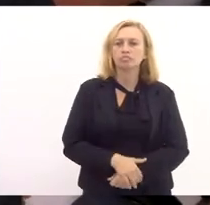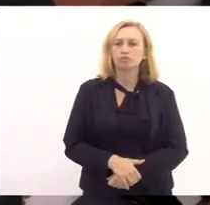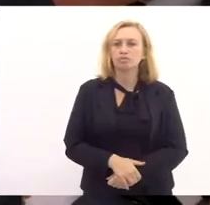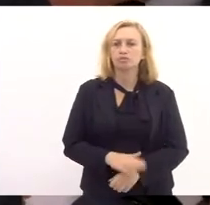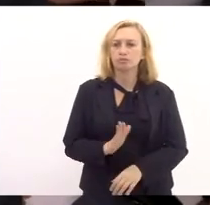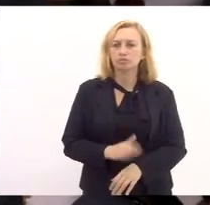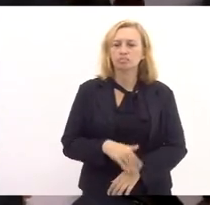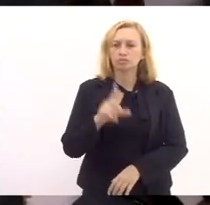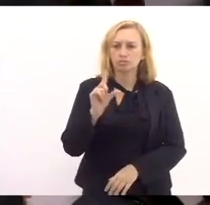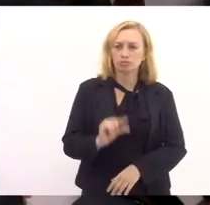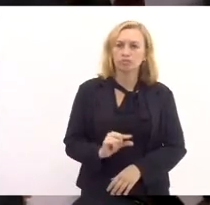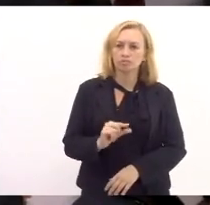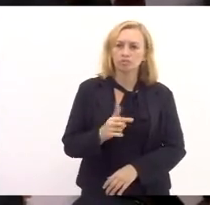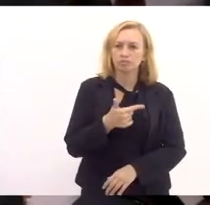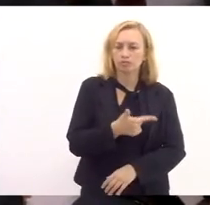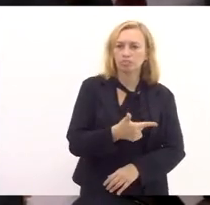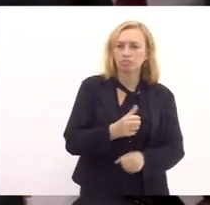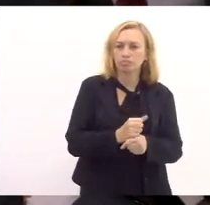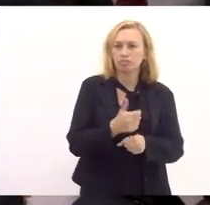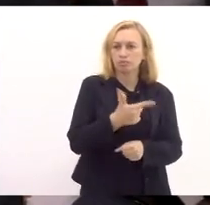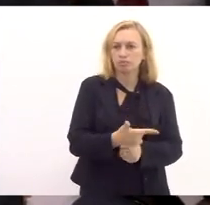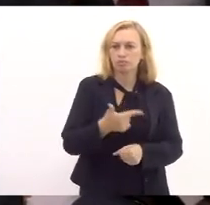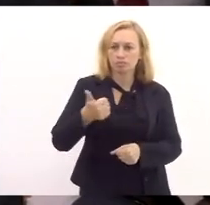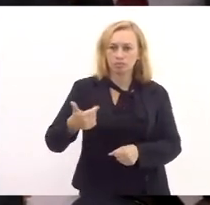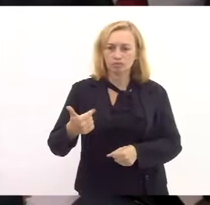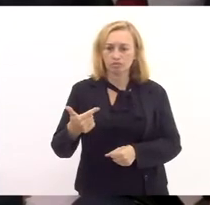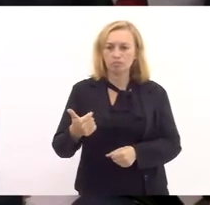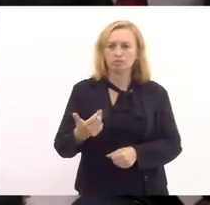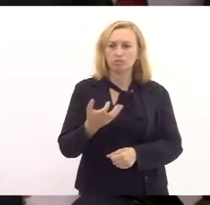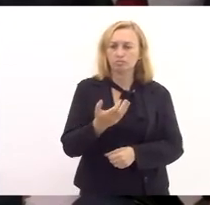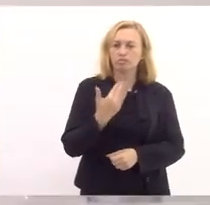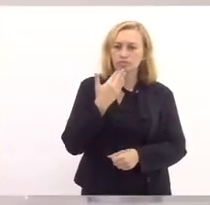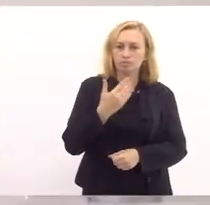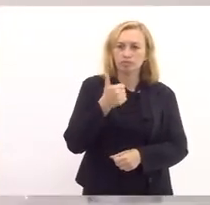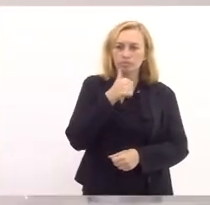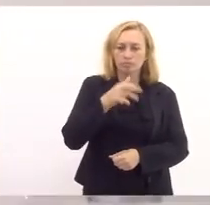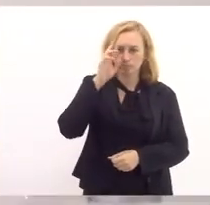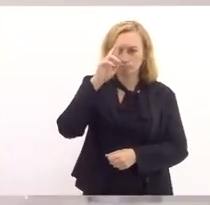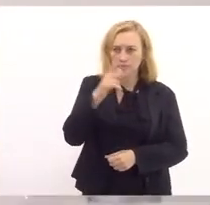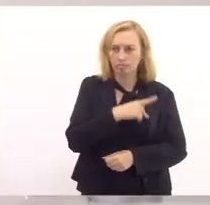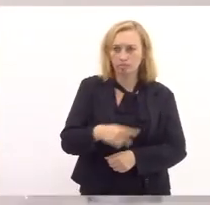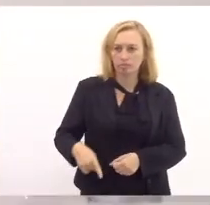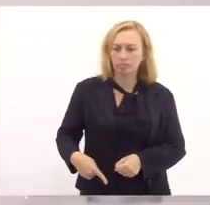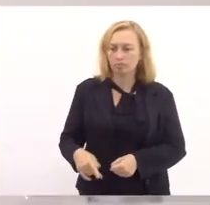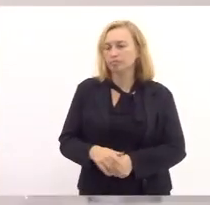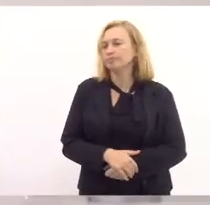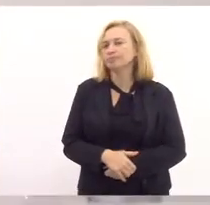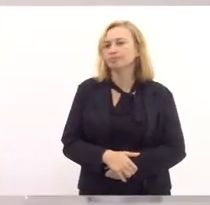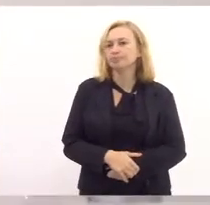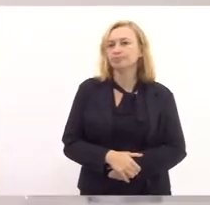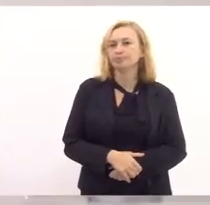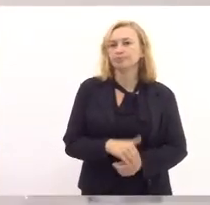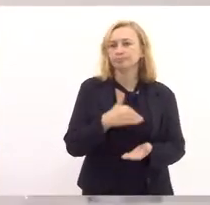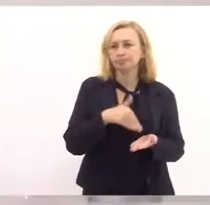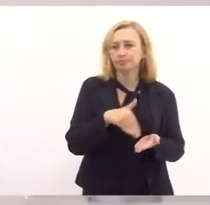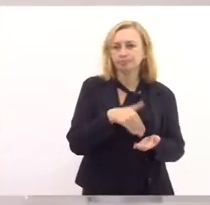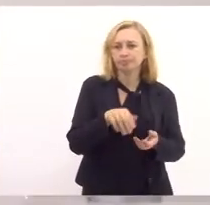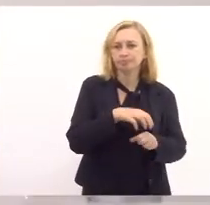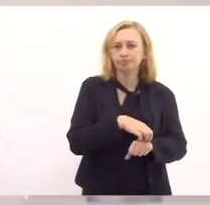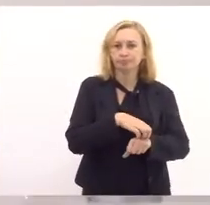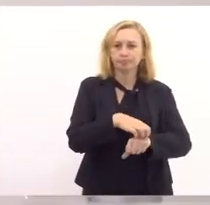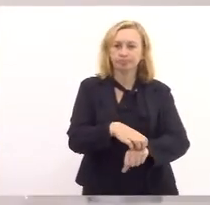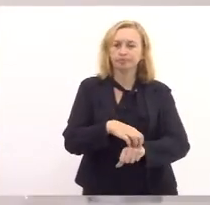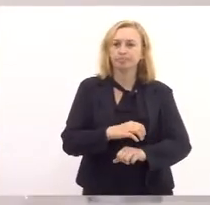reduzido agora para 2022. Senhora Presidente, eu só queria solicitar a Vossa Excelência que a Secretaria de